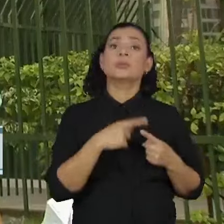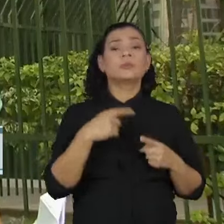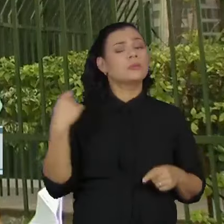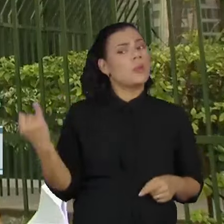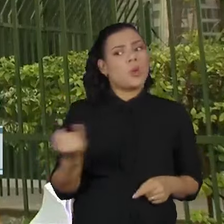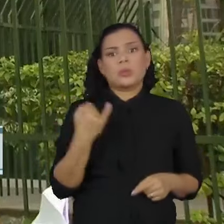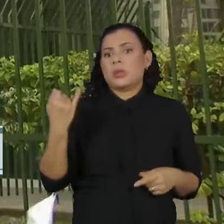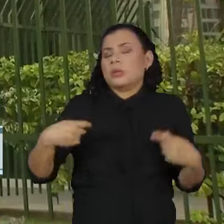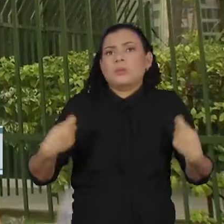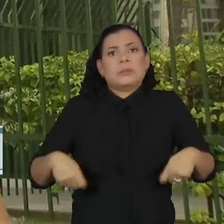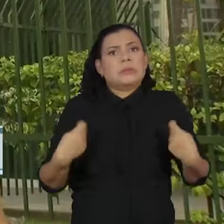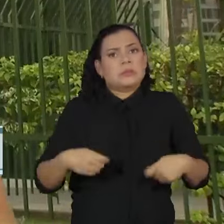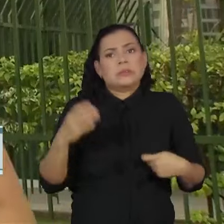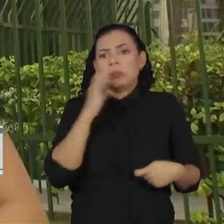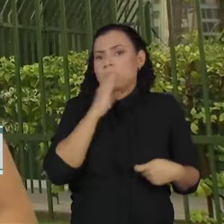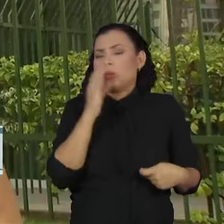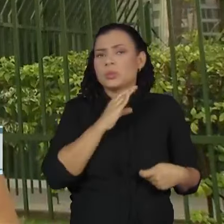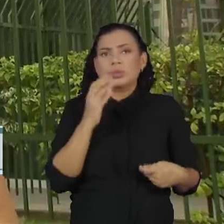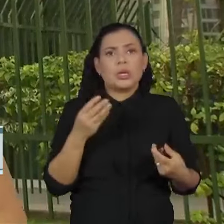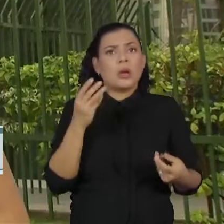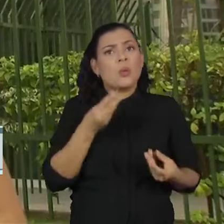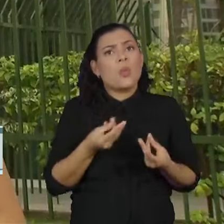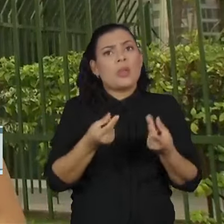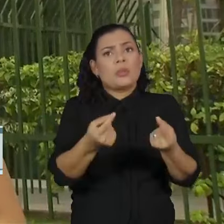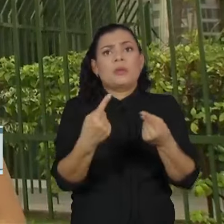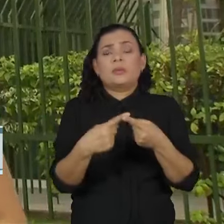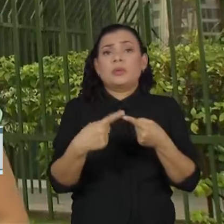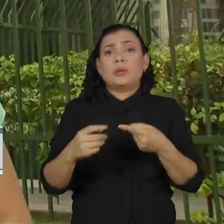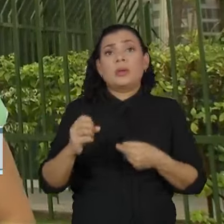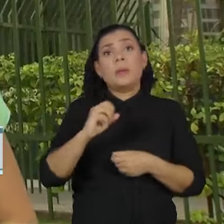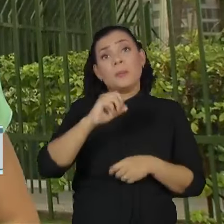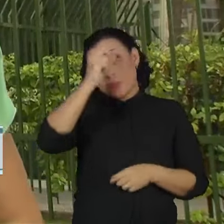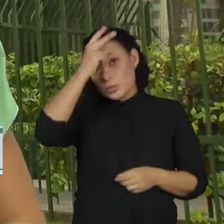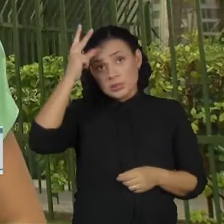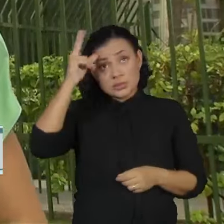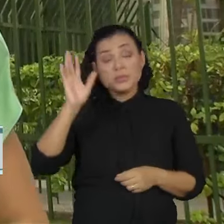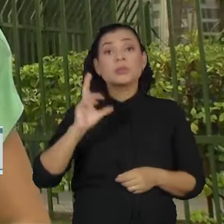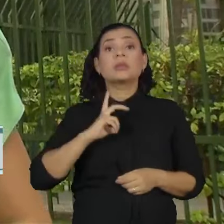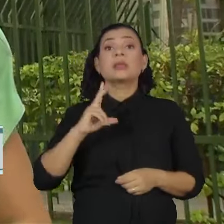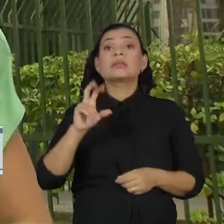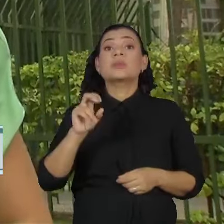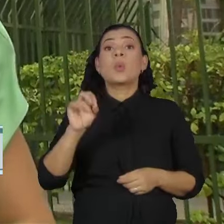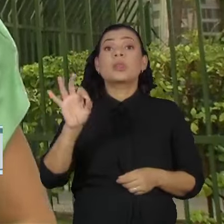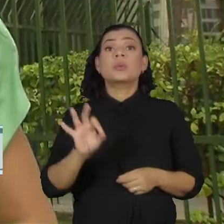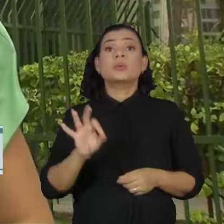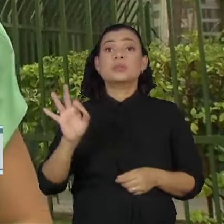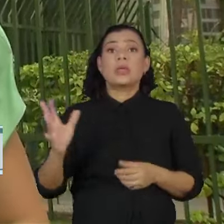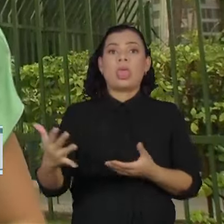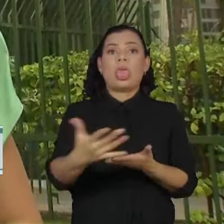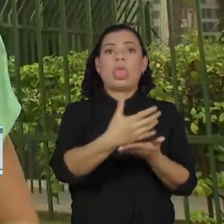essencial para o sucesso da operação, já que o município representa quase metade da receita da companhia. Eu volto com você, Aldo.